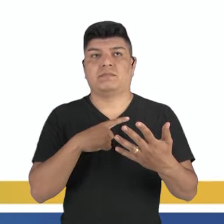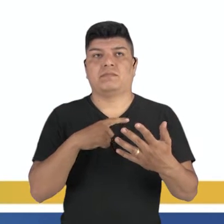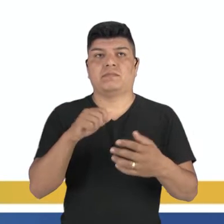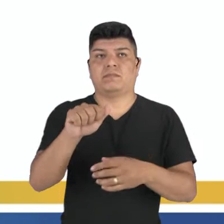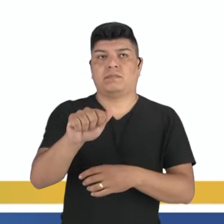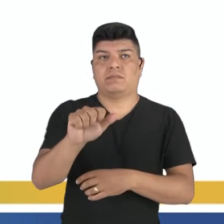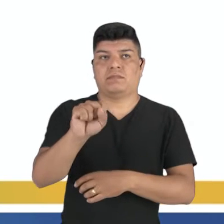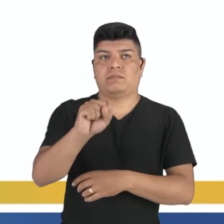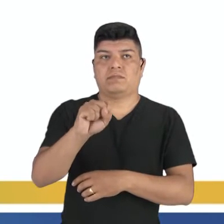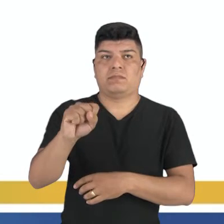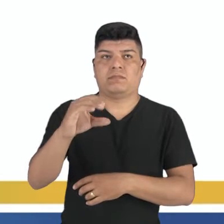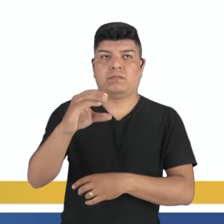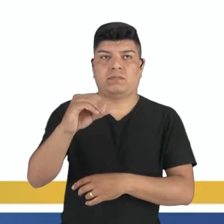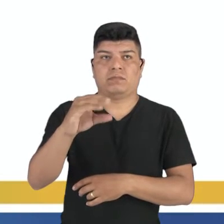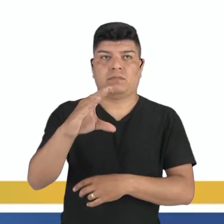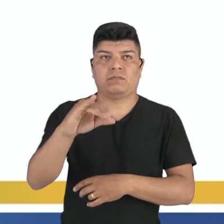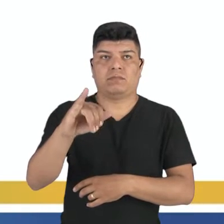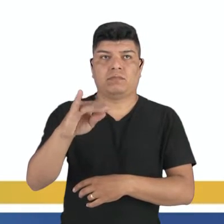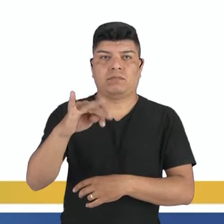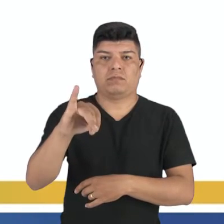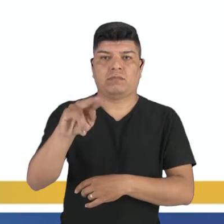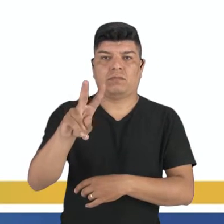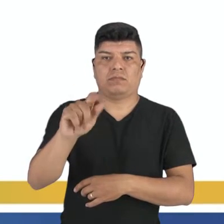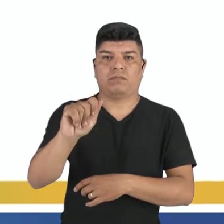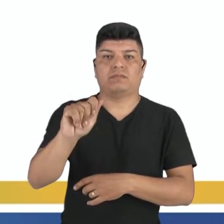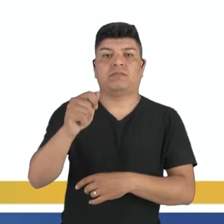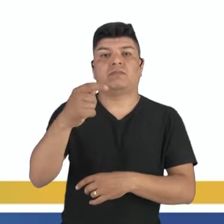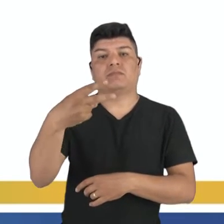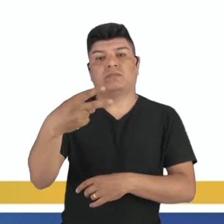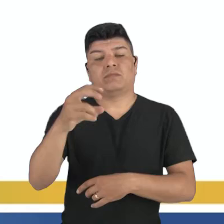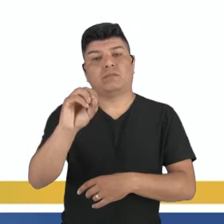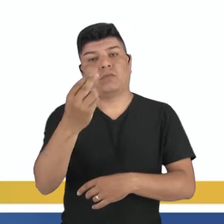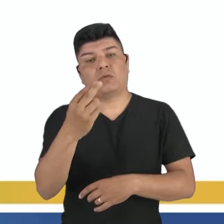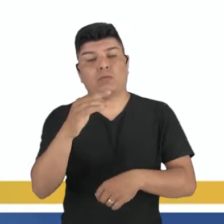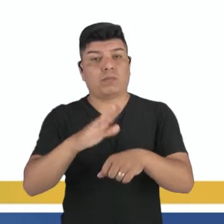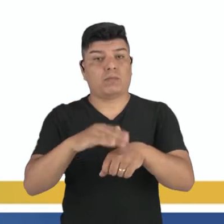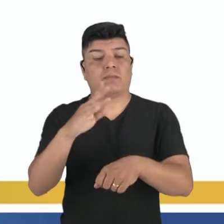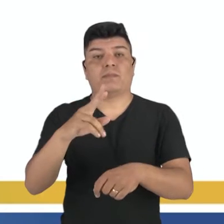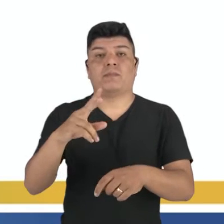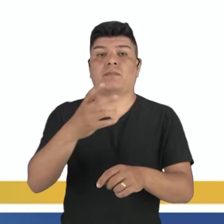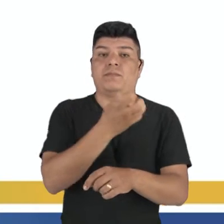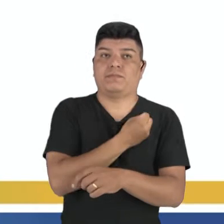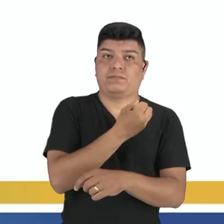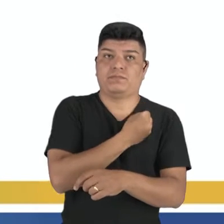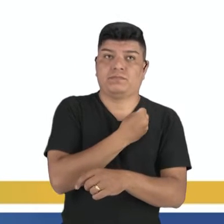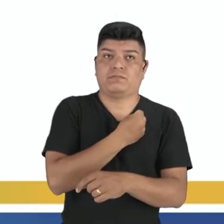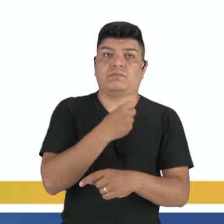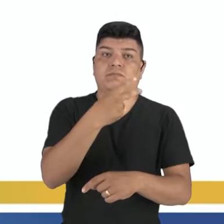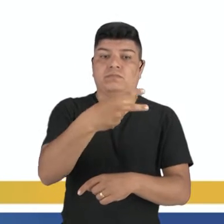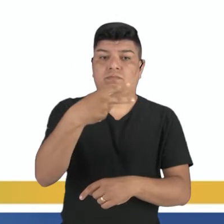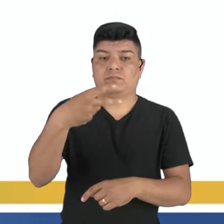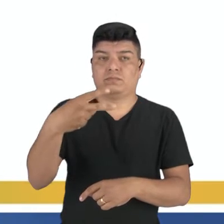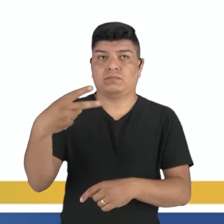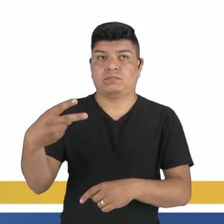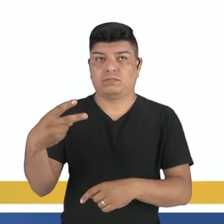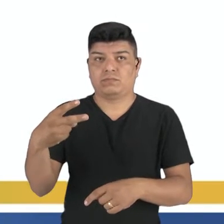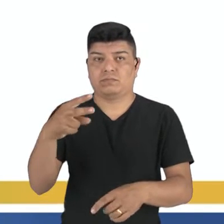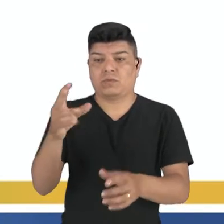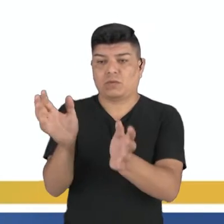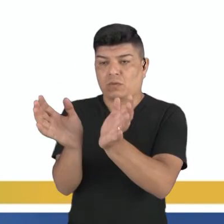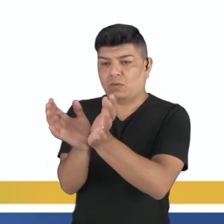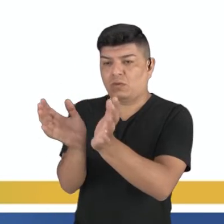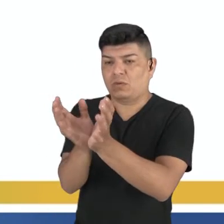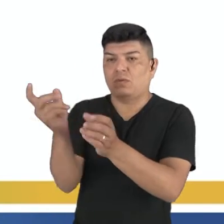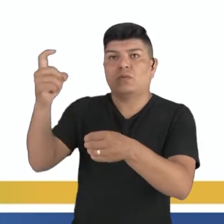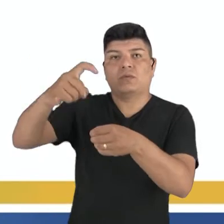associativa, que as operações que compreendem 2 ou mais números devem ser resolvidas de 2 a 2. O reagrupamento